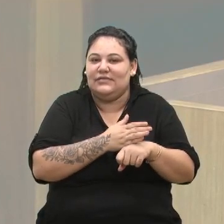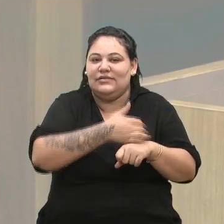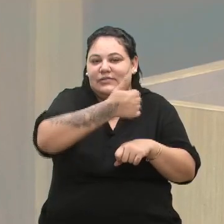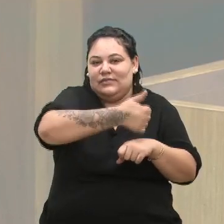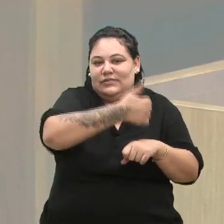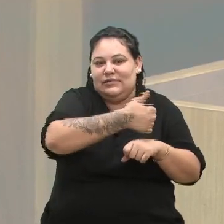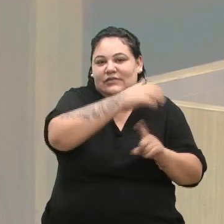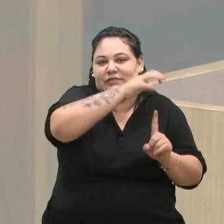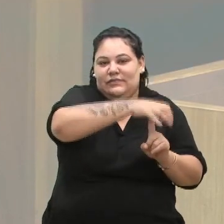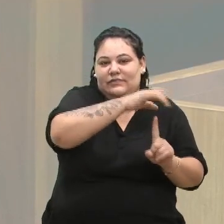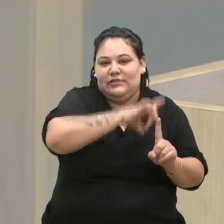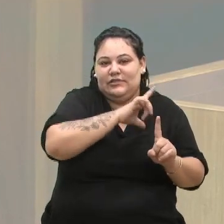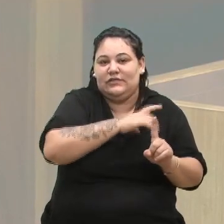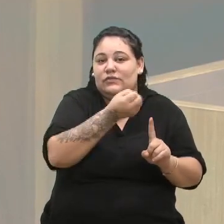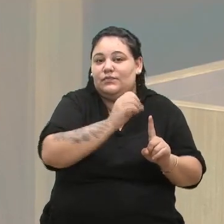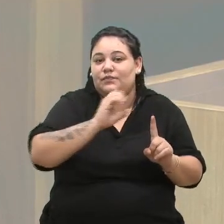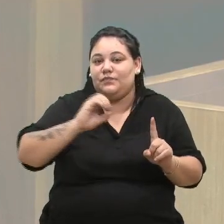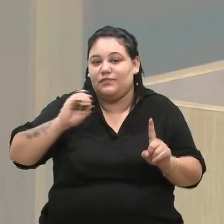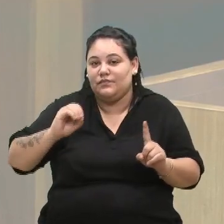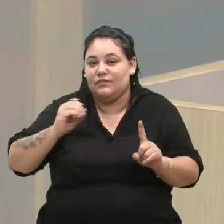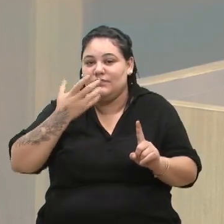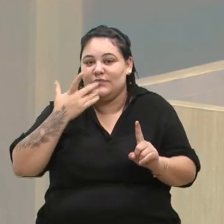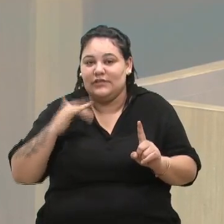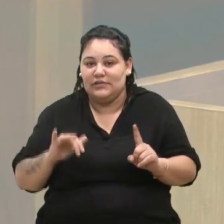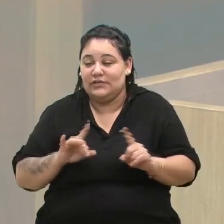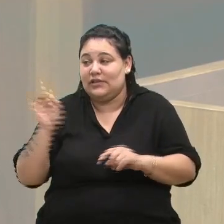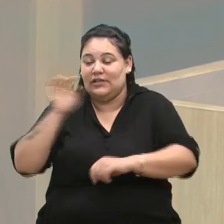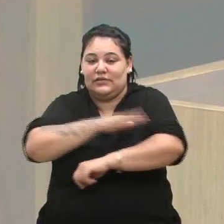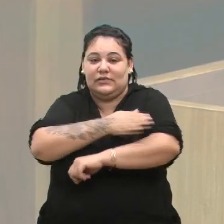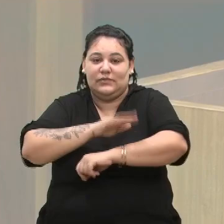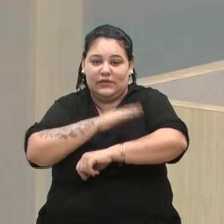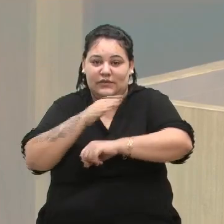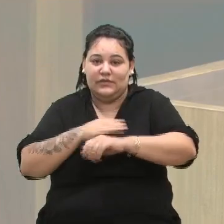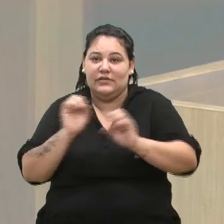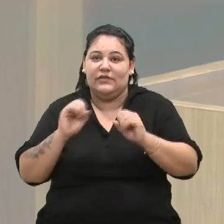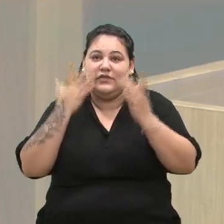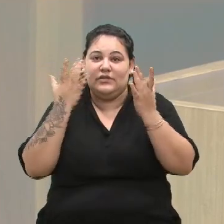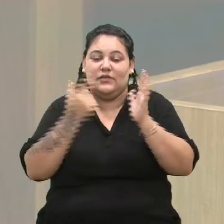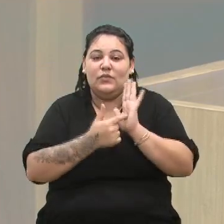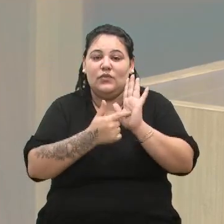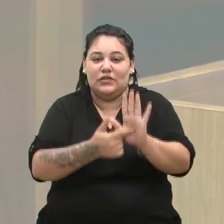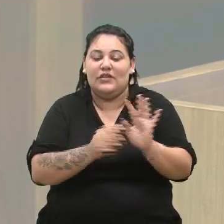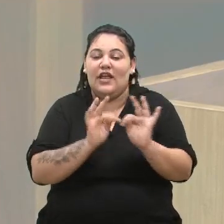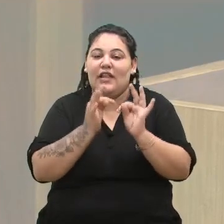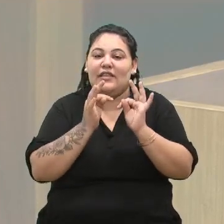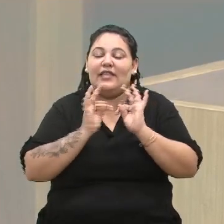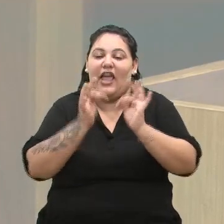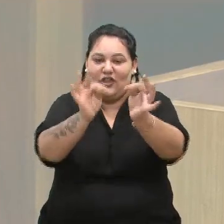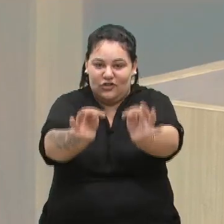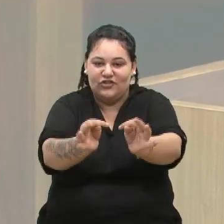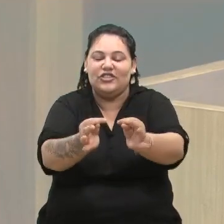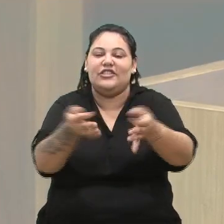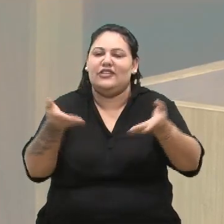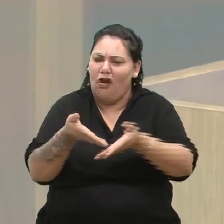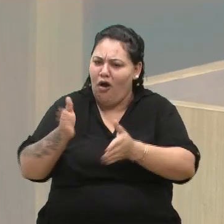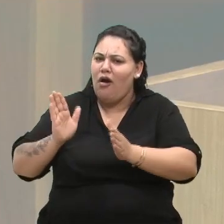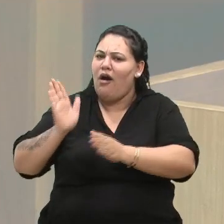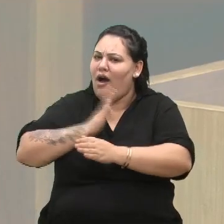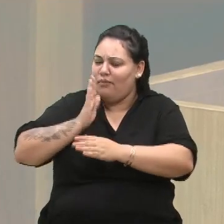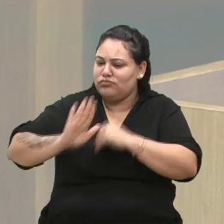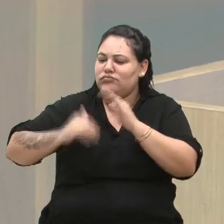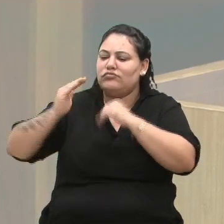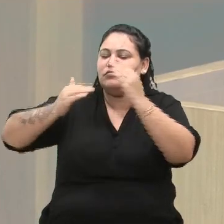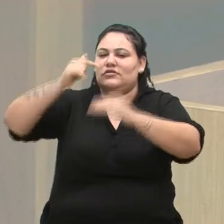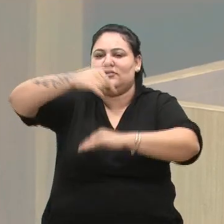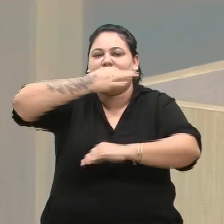de 800 crianças ali nos pavilhões da Festa Uva, mostrando a tecnologia que está avançando em Caxias